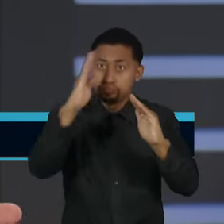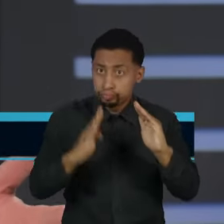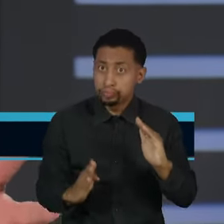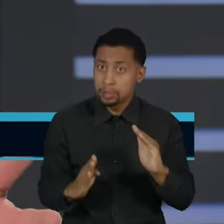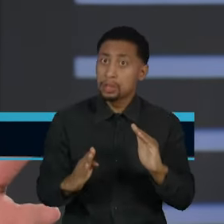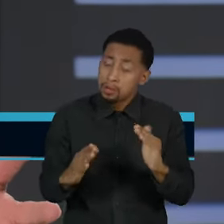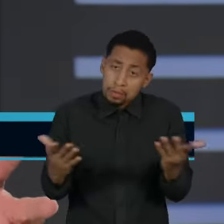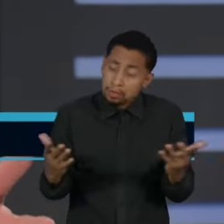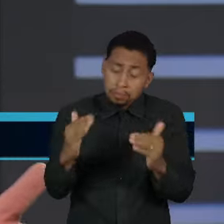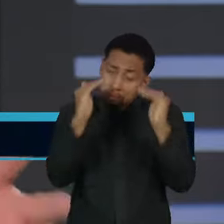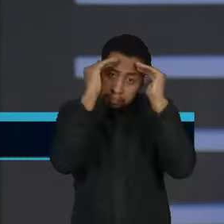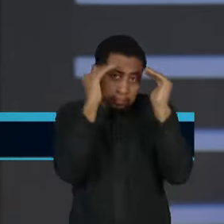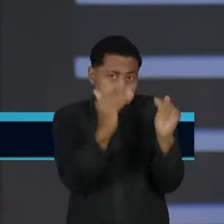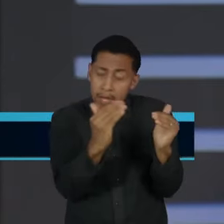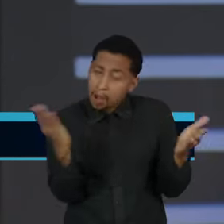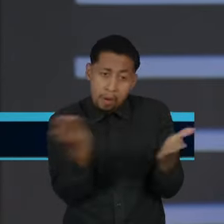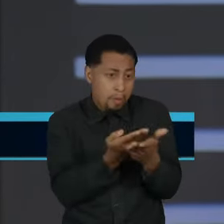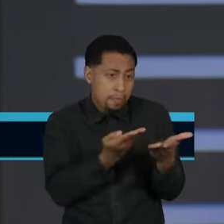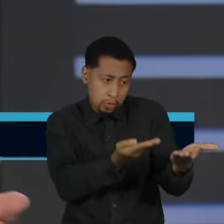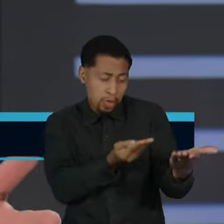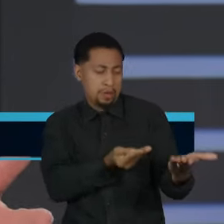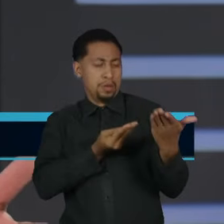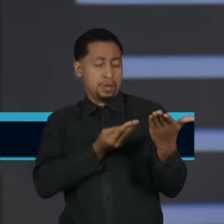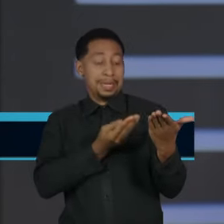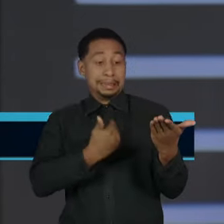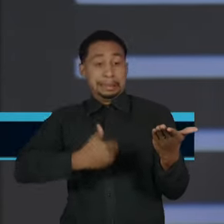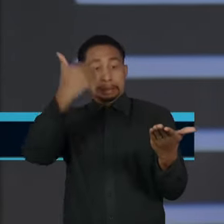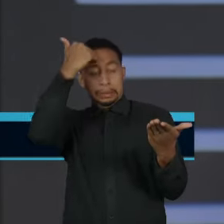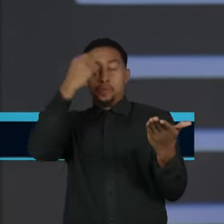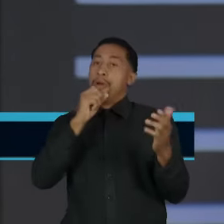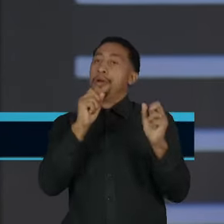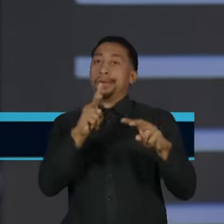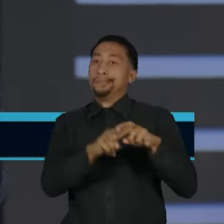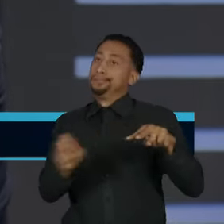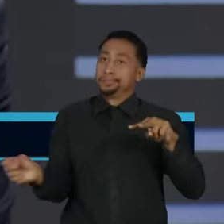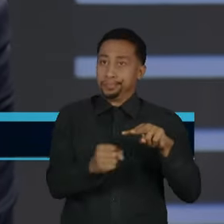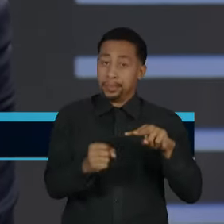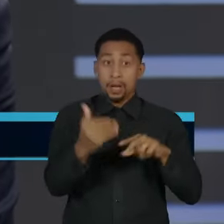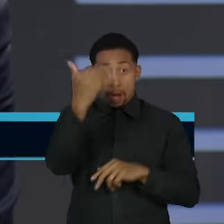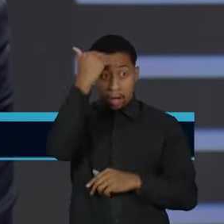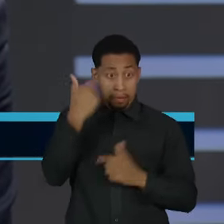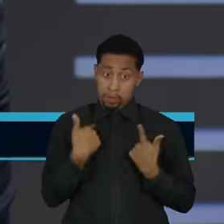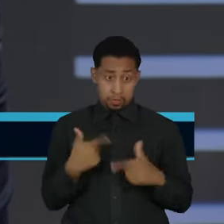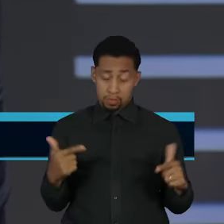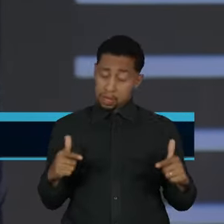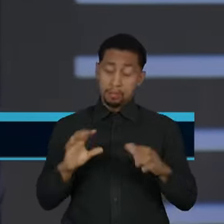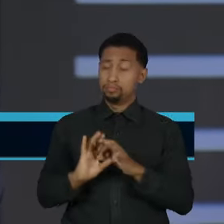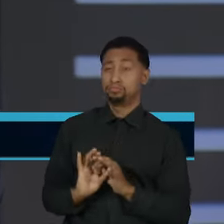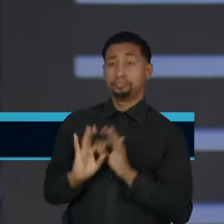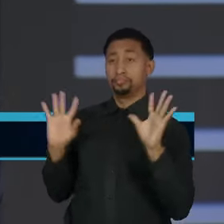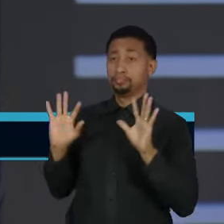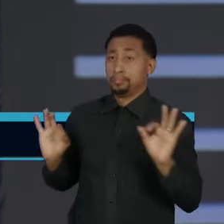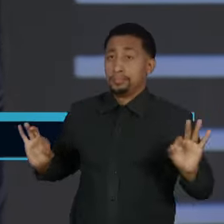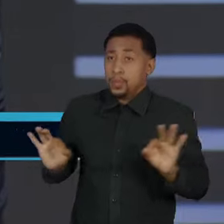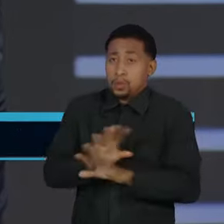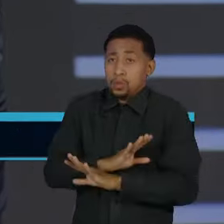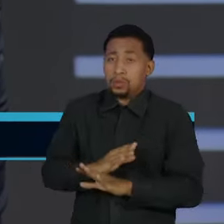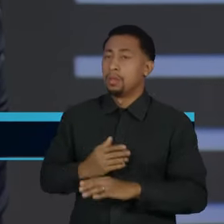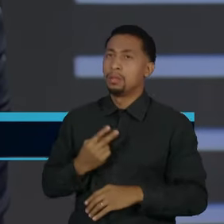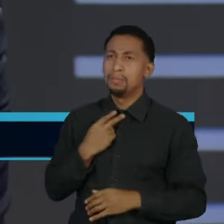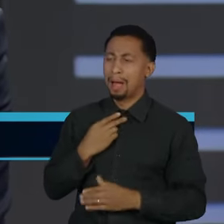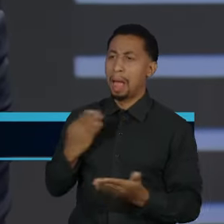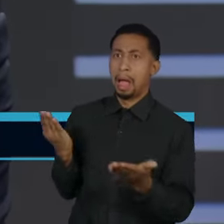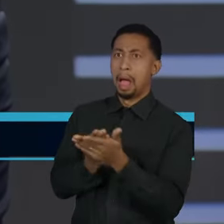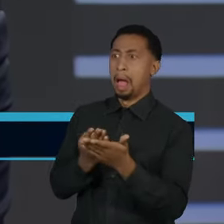ele deverá cumprir a sentença. Se a sentença for de inocência, se a gente não glamorizar esse processo, como eu acho que, de